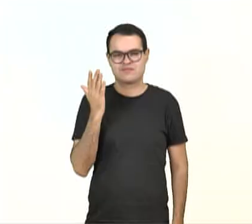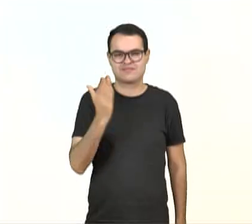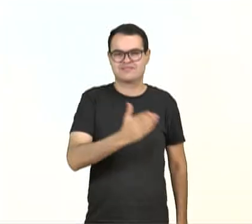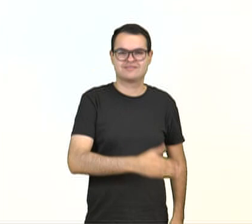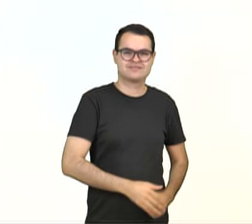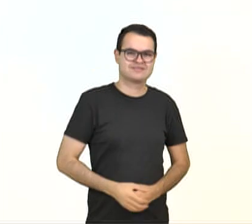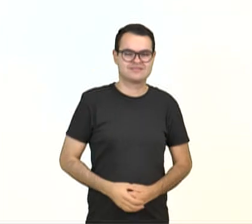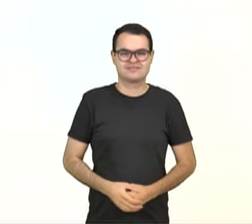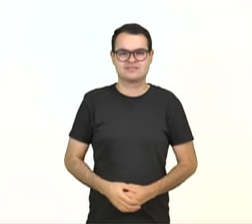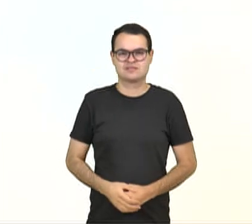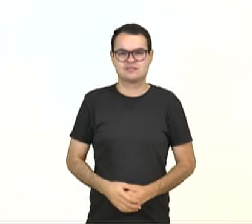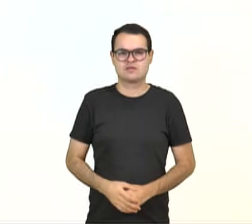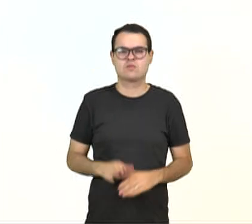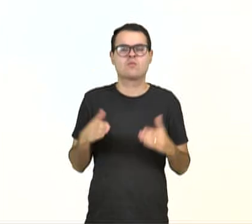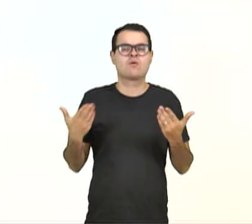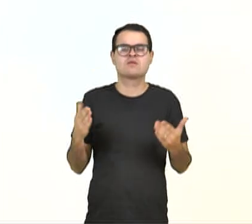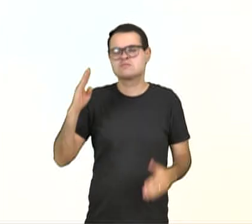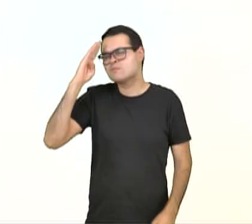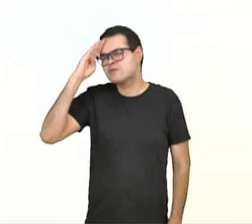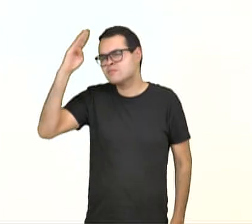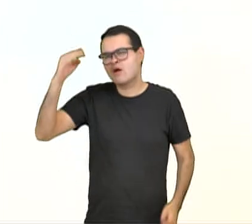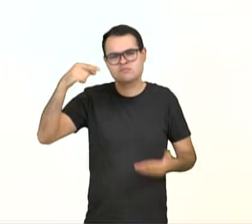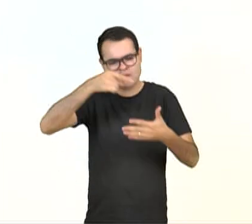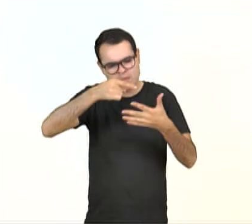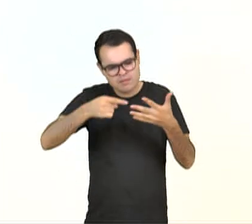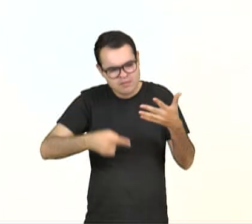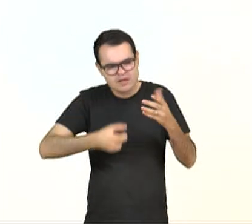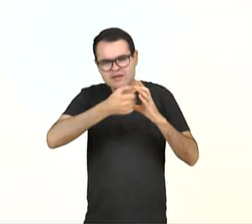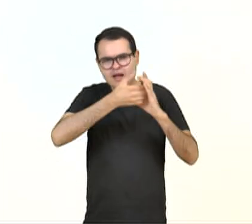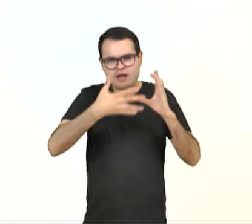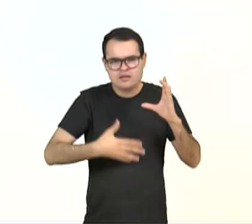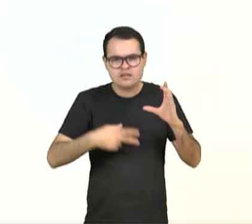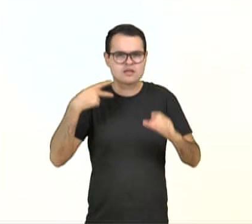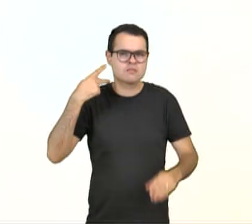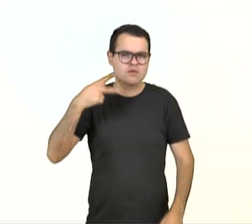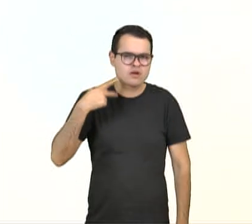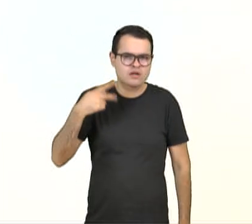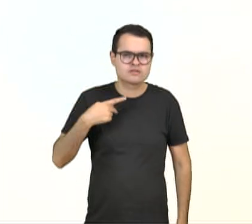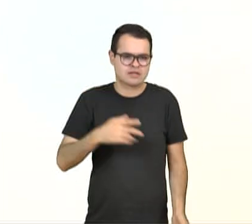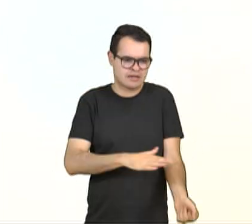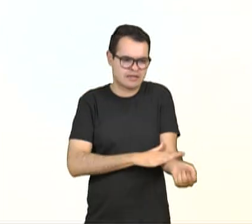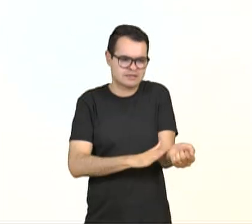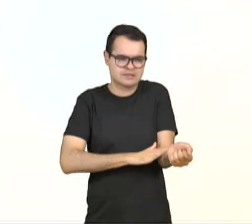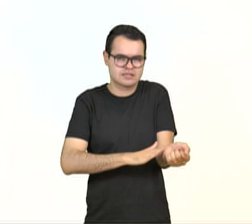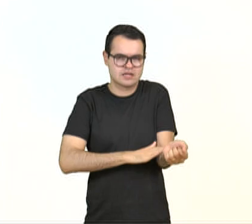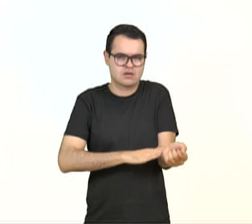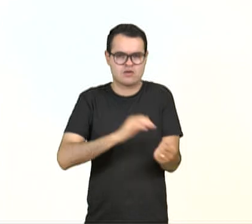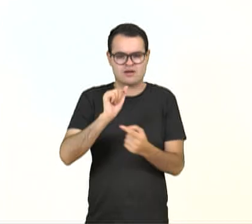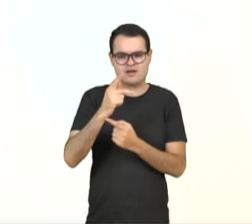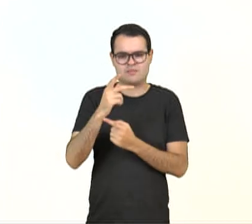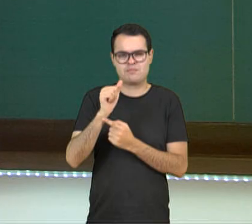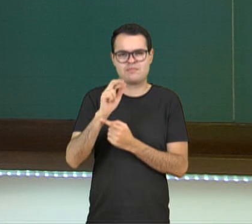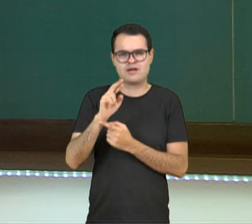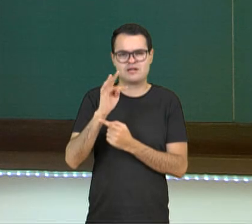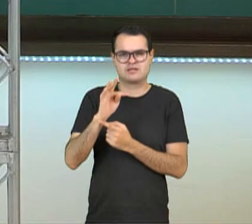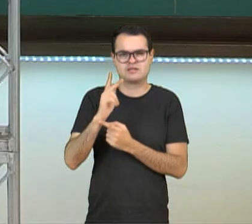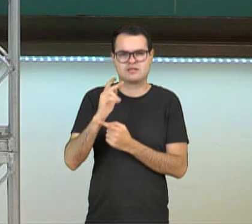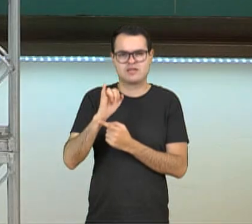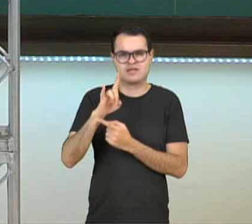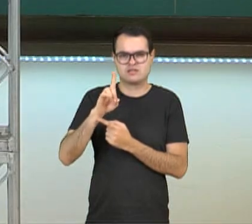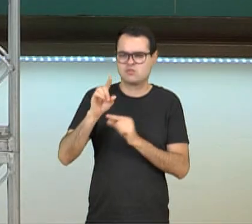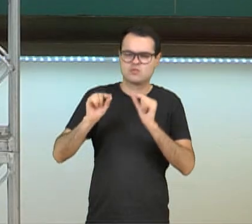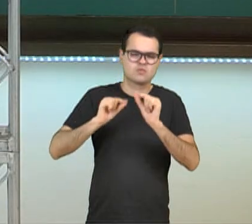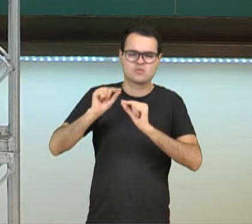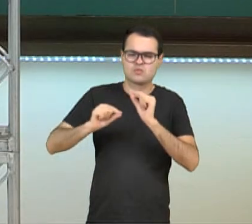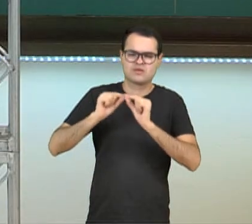fazer. Quais as principais características da política racial do apartheid? O que eles faziam ali